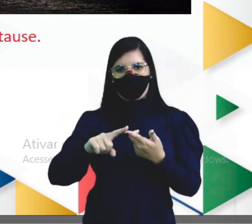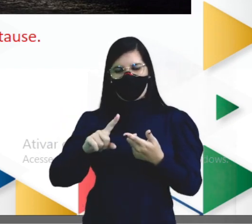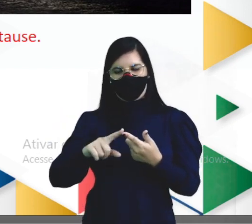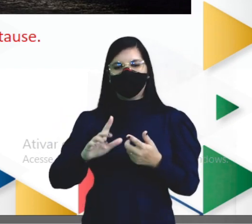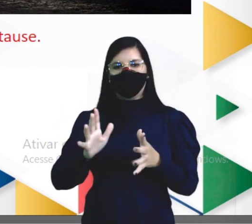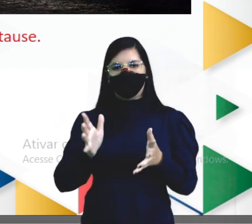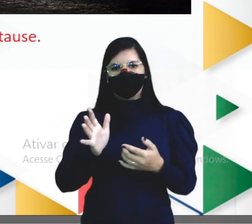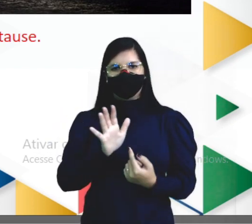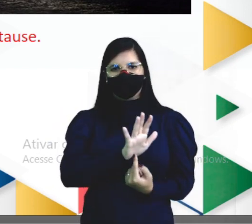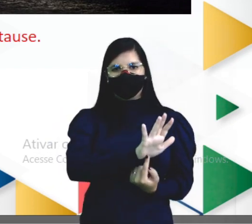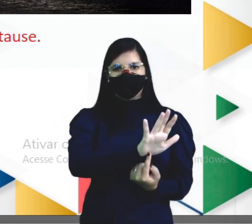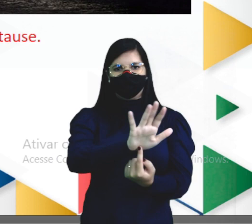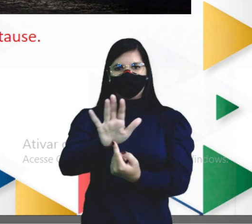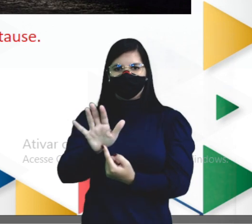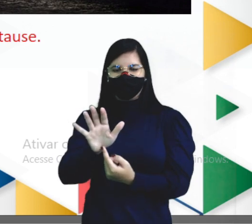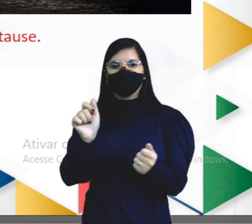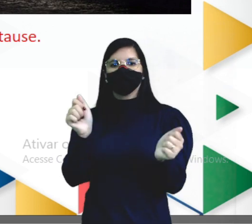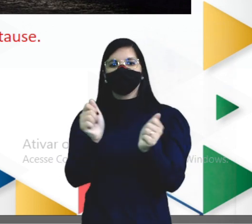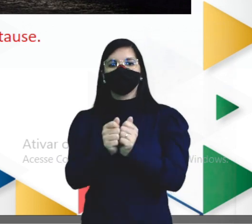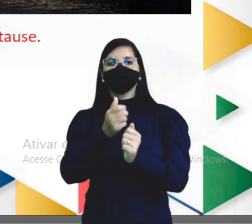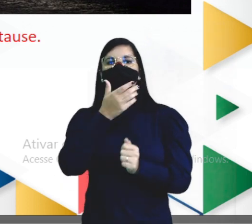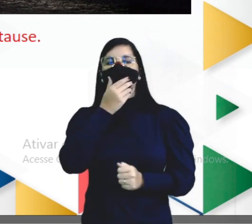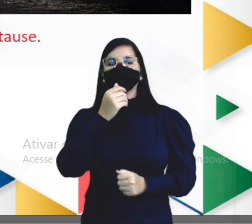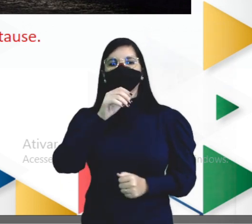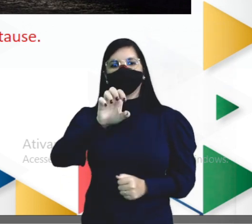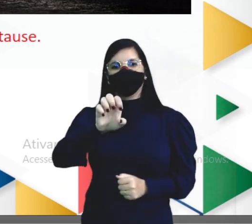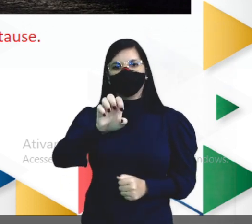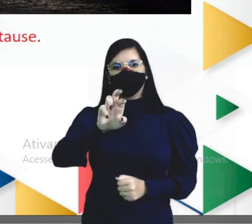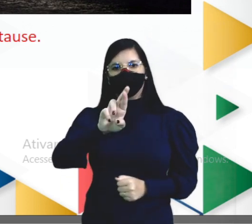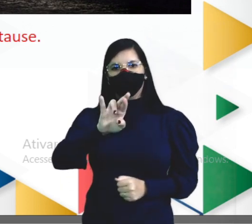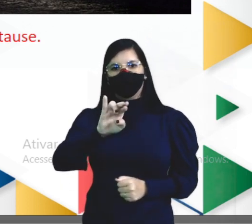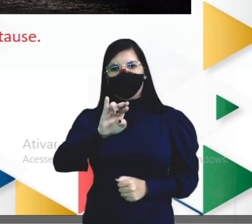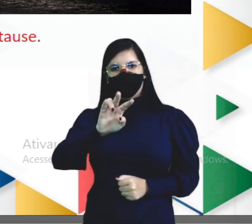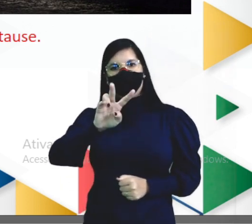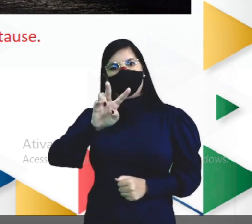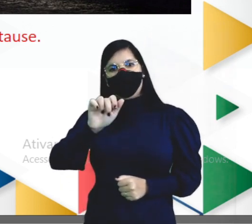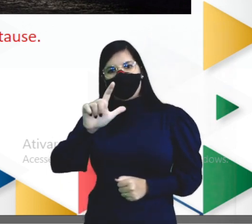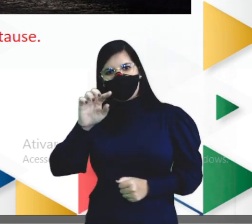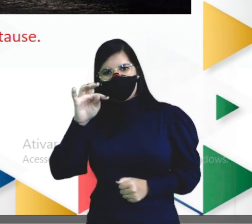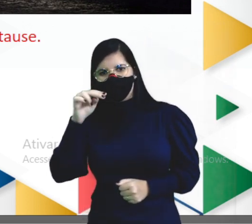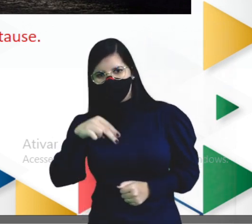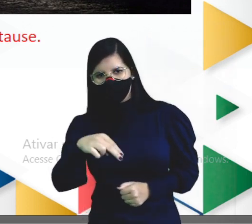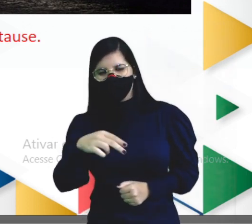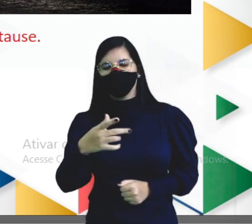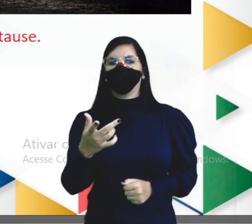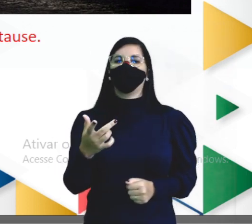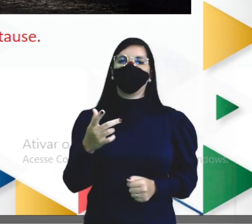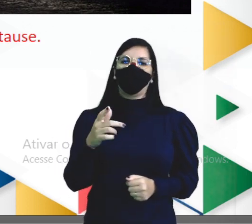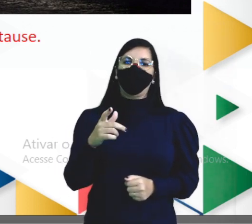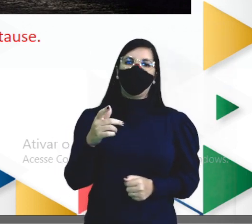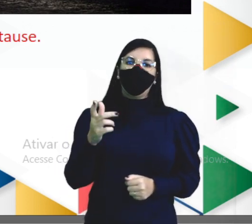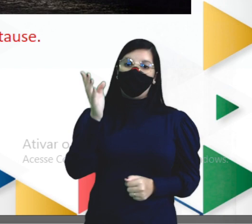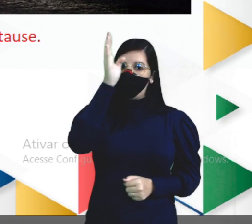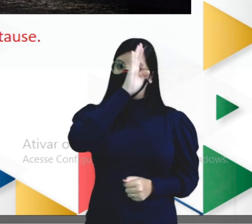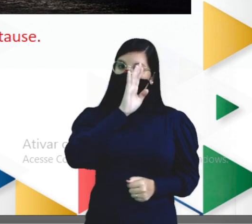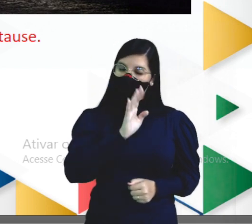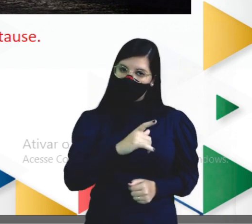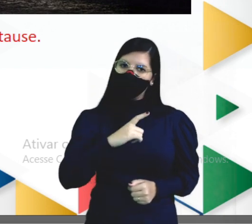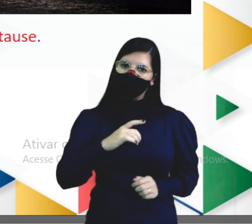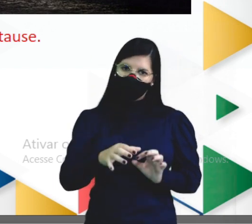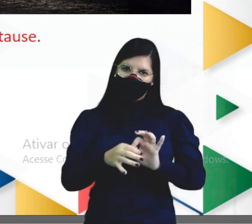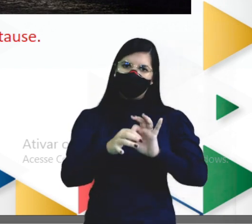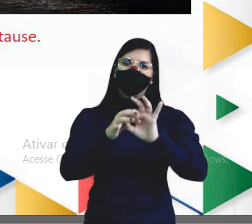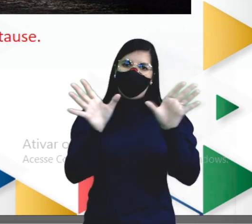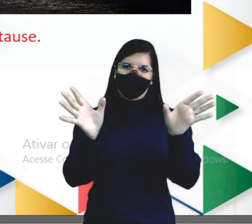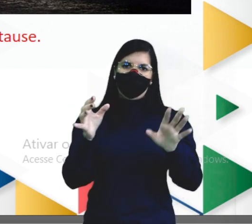dele também com Erivelto Martins e tal. Na época, esse período, ainda no Brasil, era permitido os